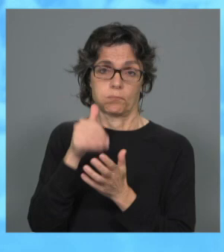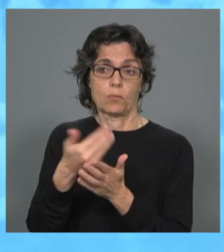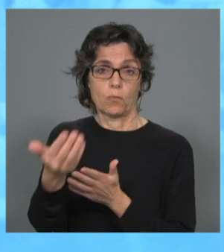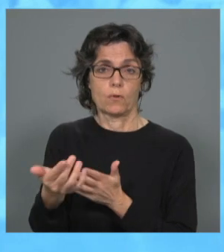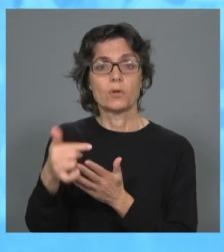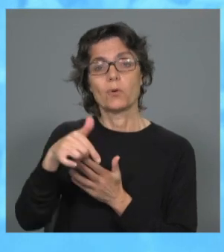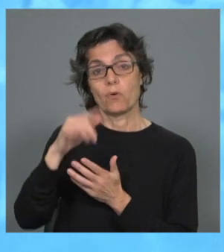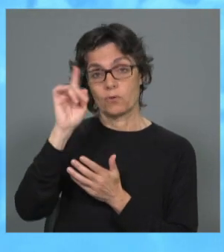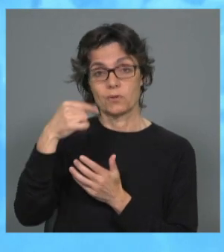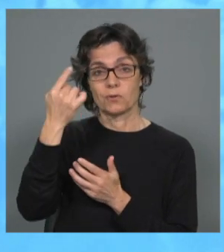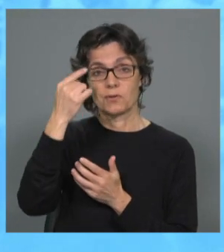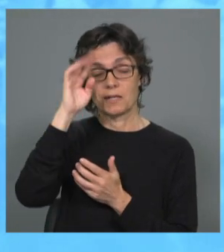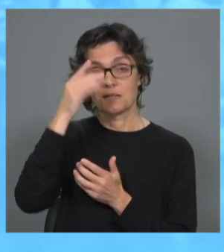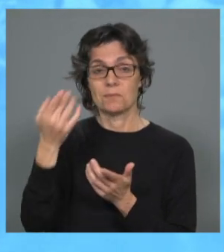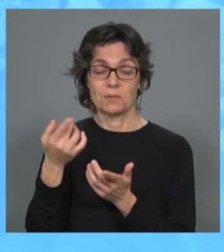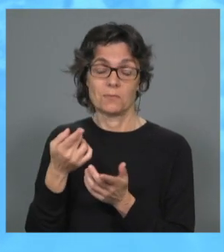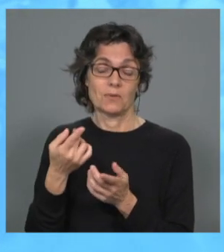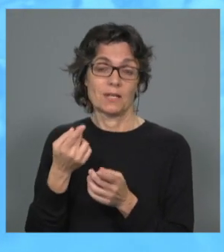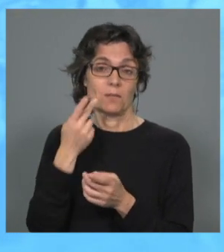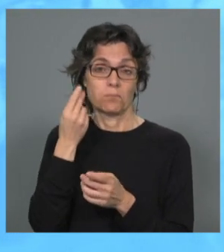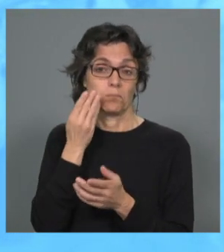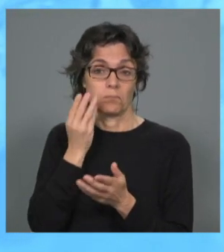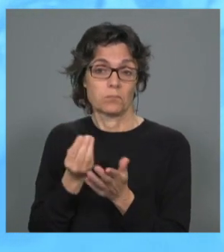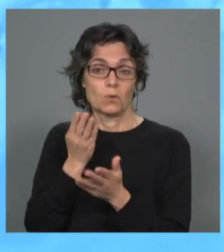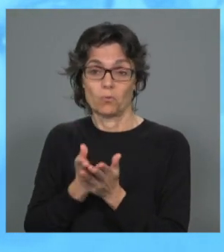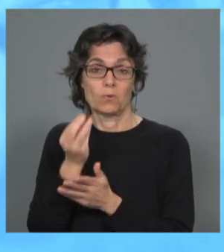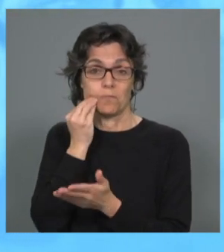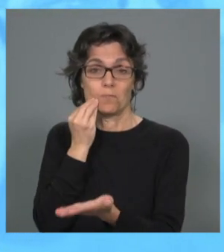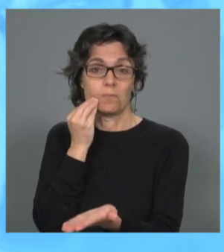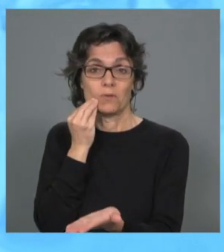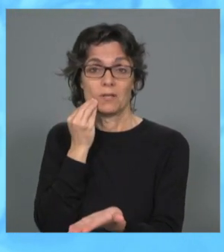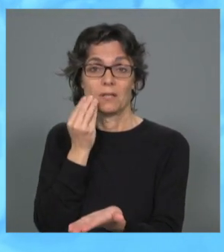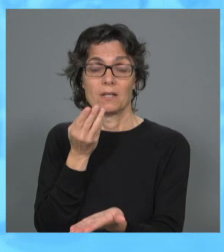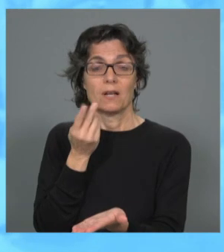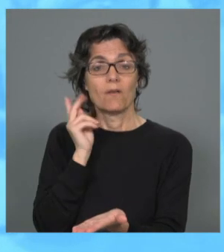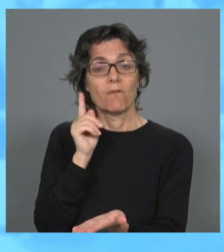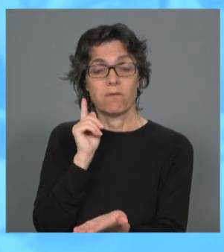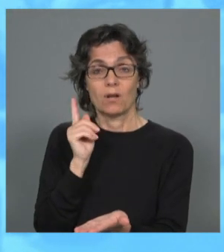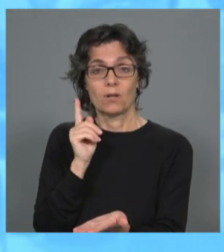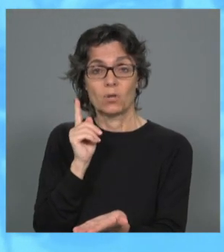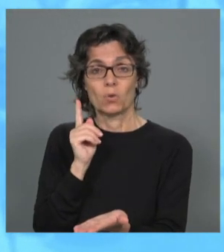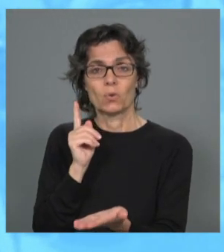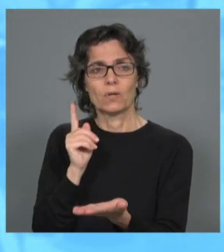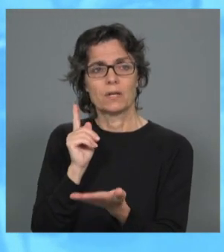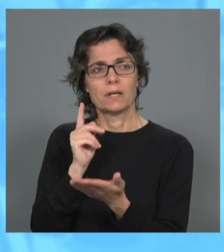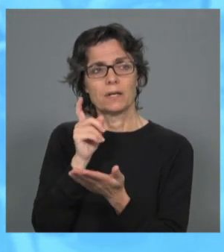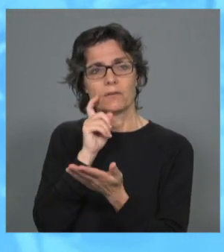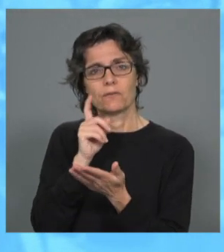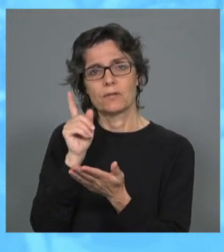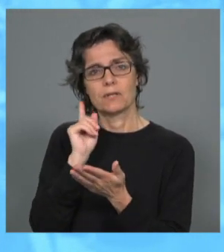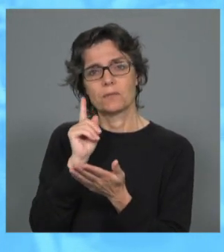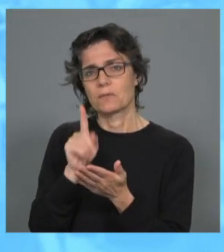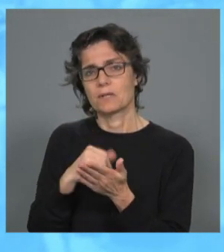vida não está mais facilitada, a aceitação e o valor da vida. Por isso, essa mesma realidade